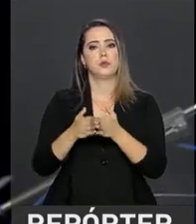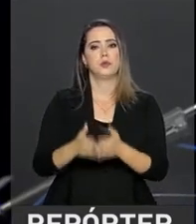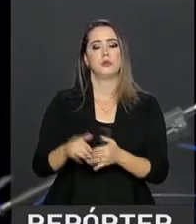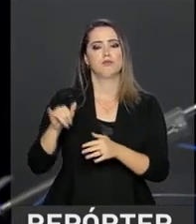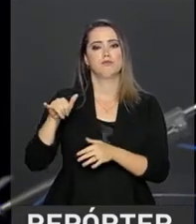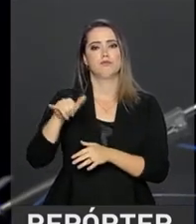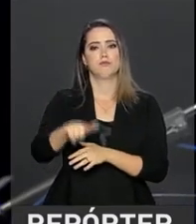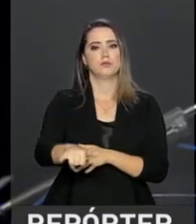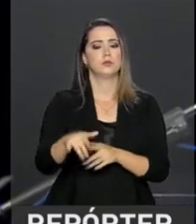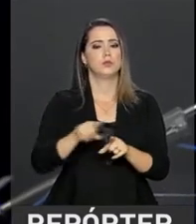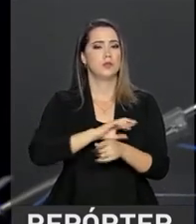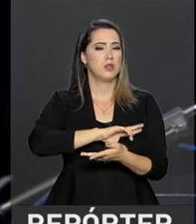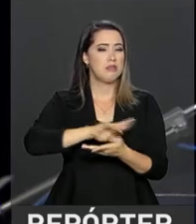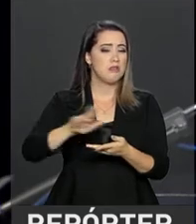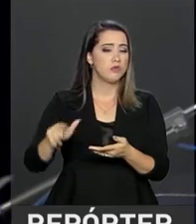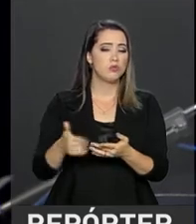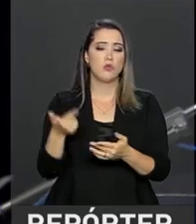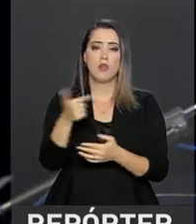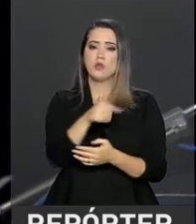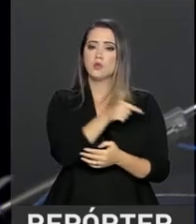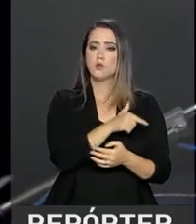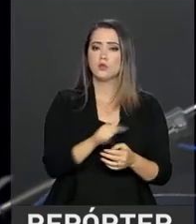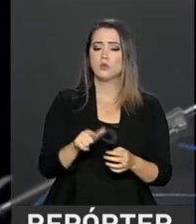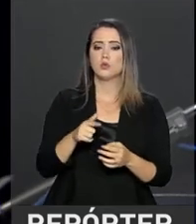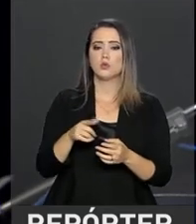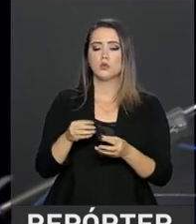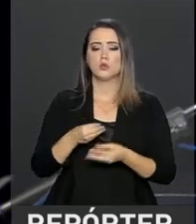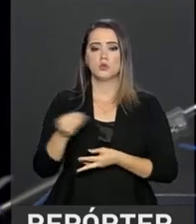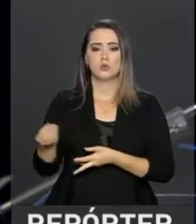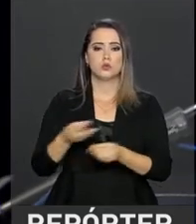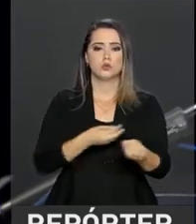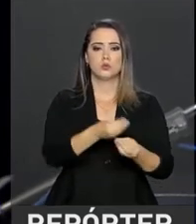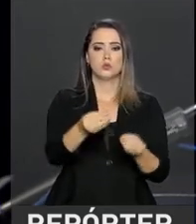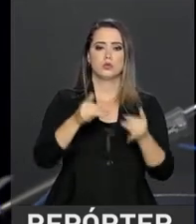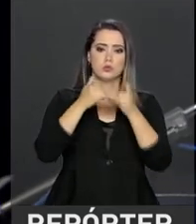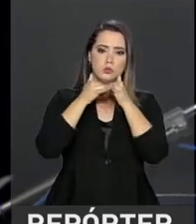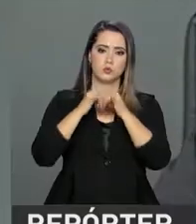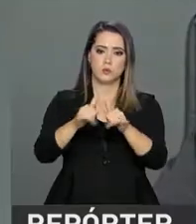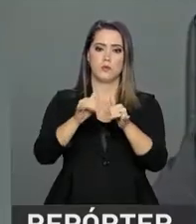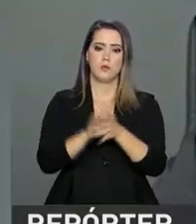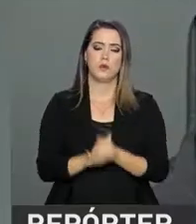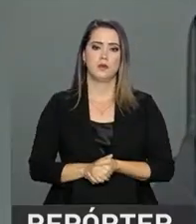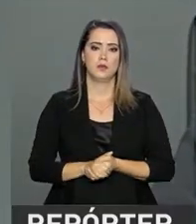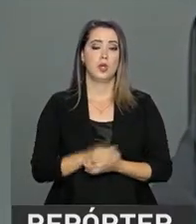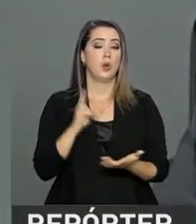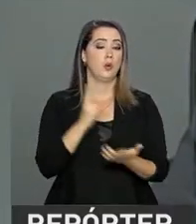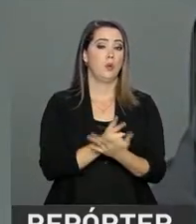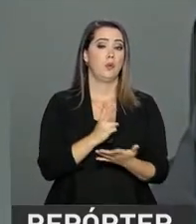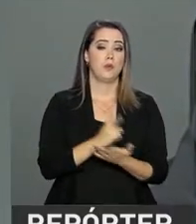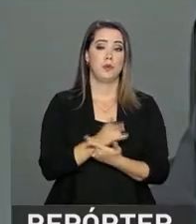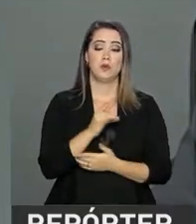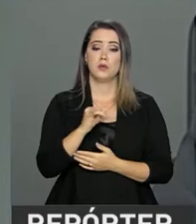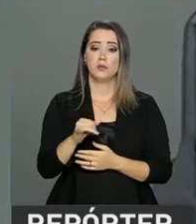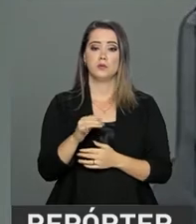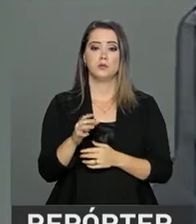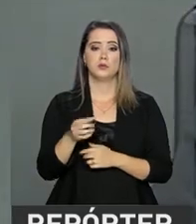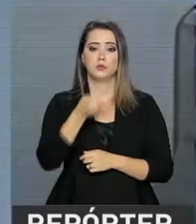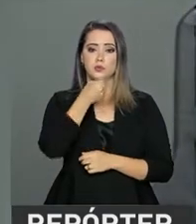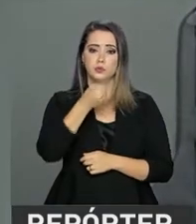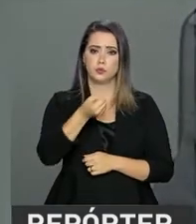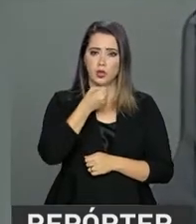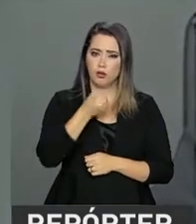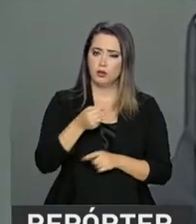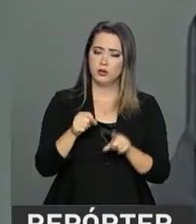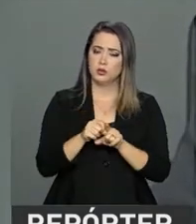além de distribuição e transmissão de energia elétrica e no mesmo dia em entrevista aos jornalistas